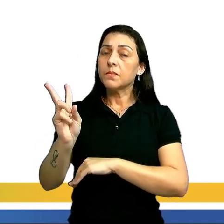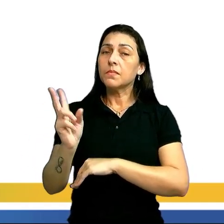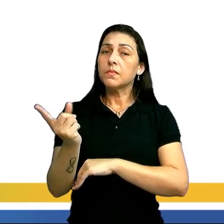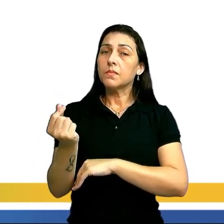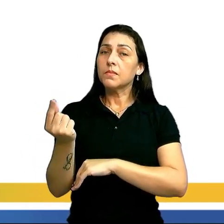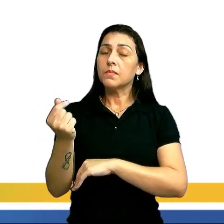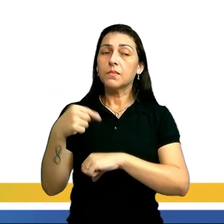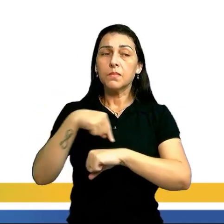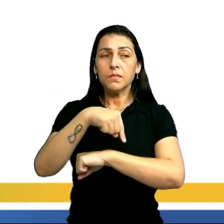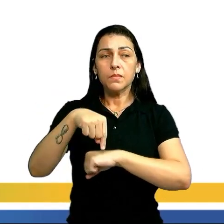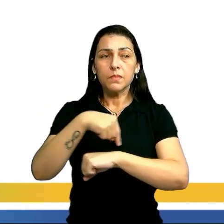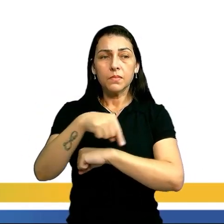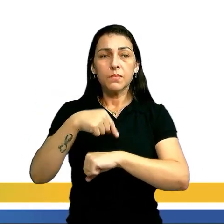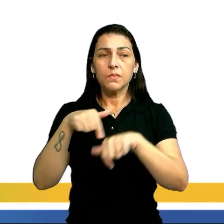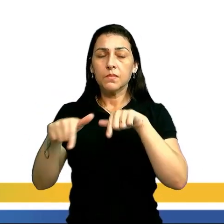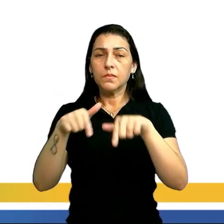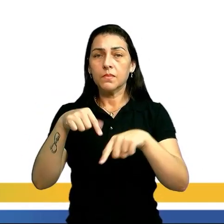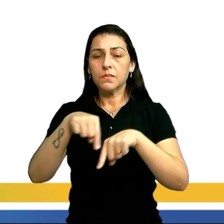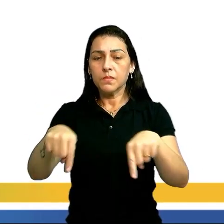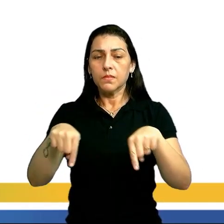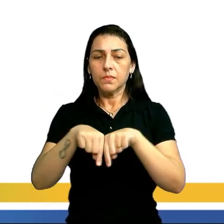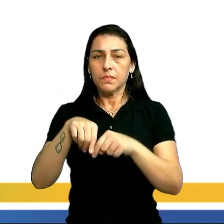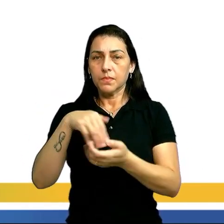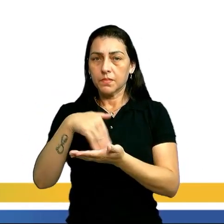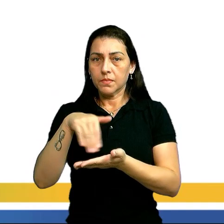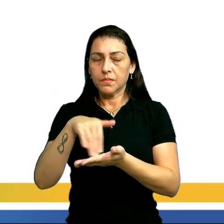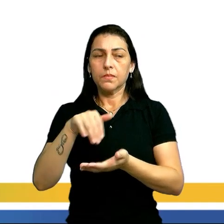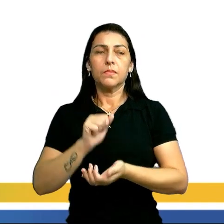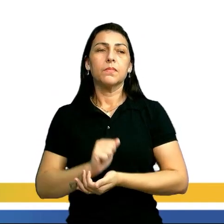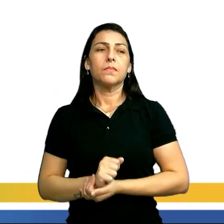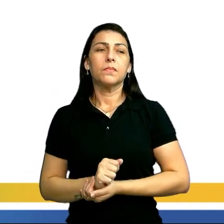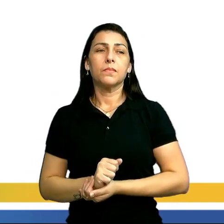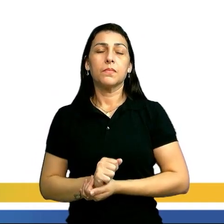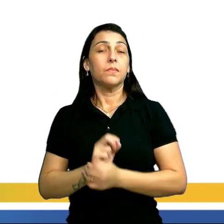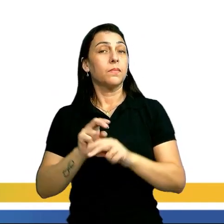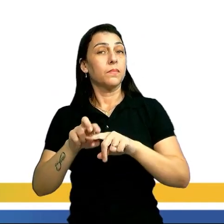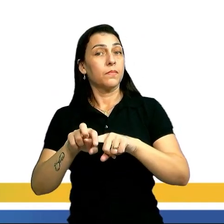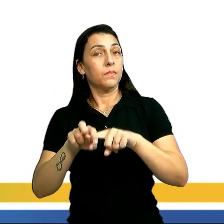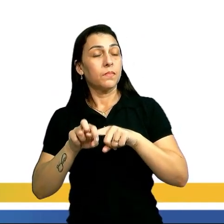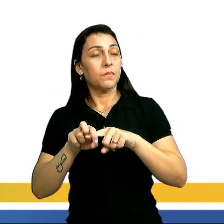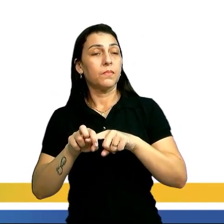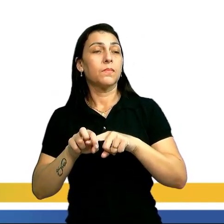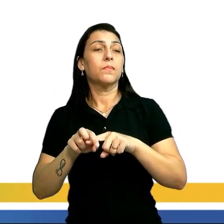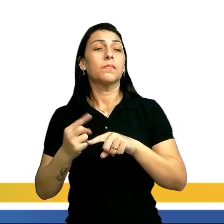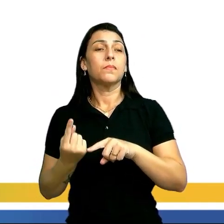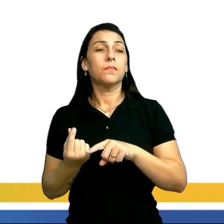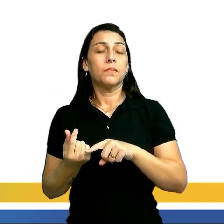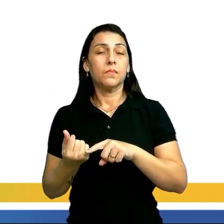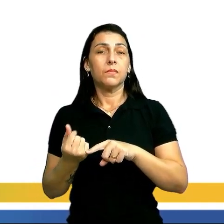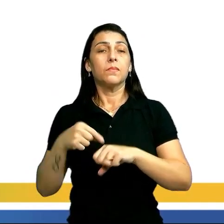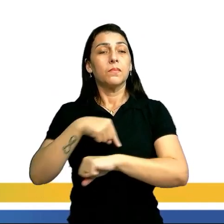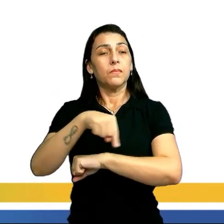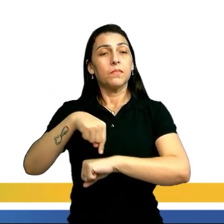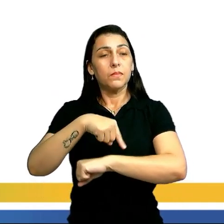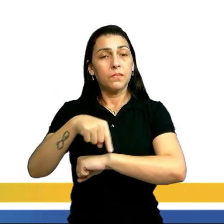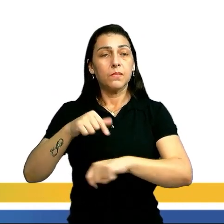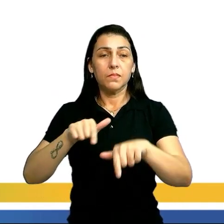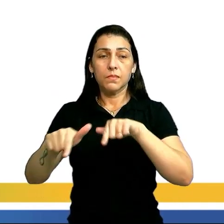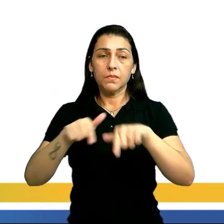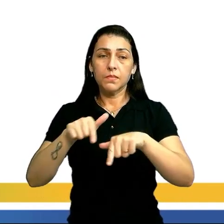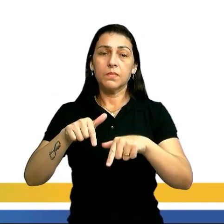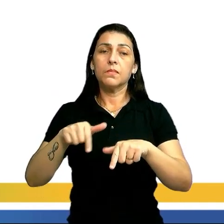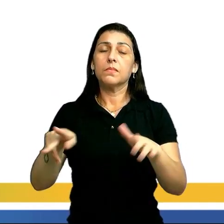o valor da hora de trabalho no escritório. Então, o valor da hora de